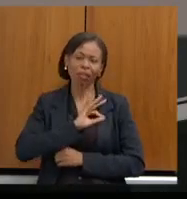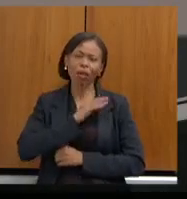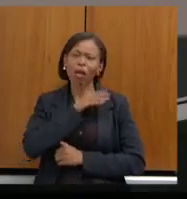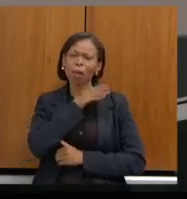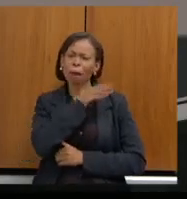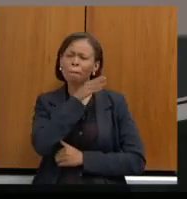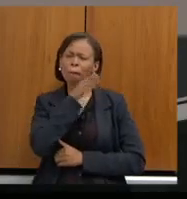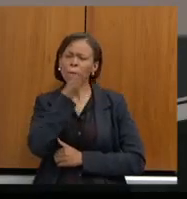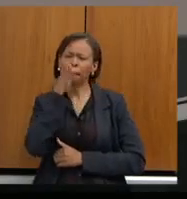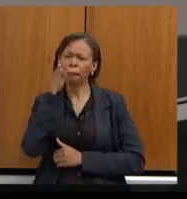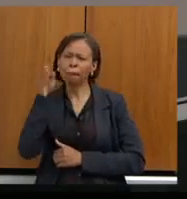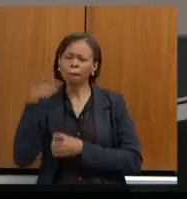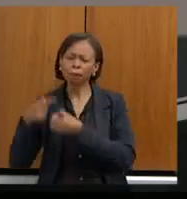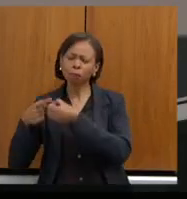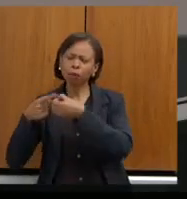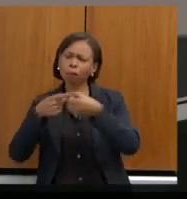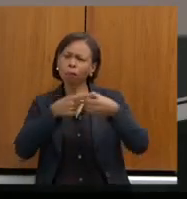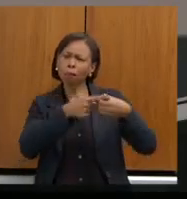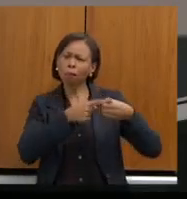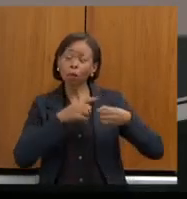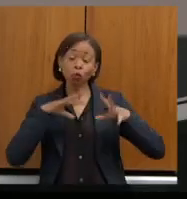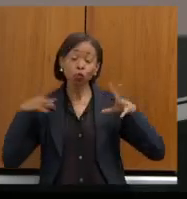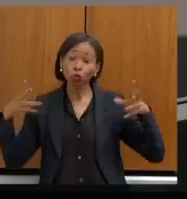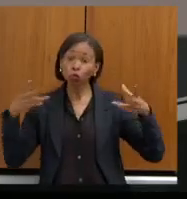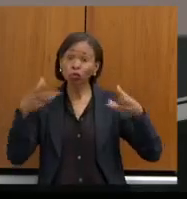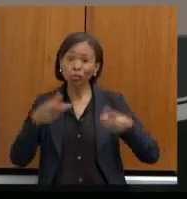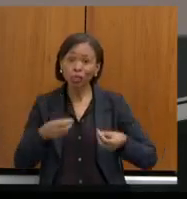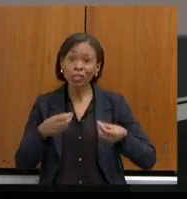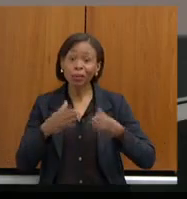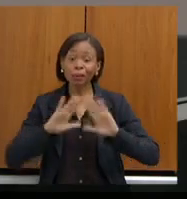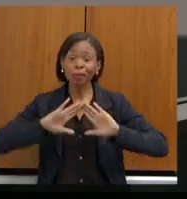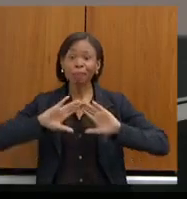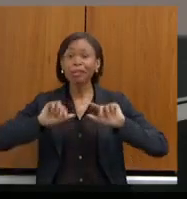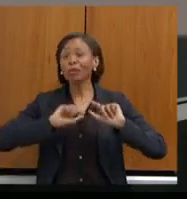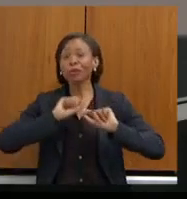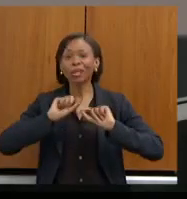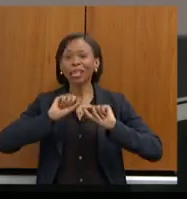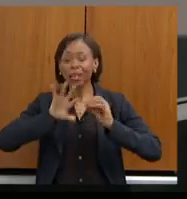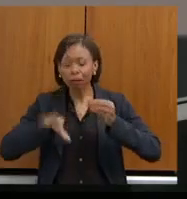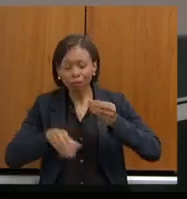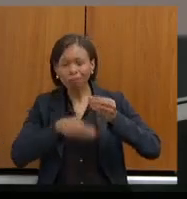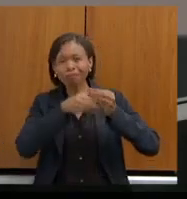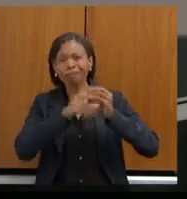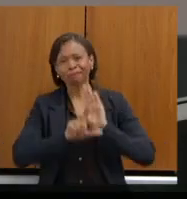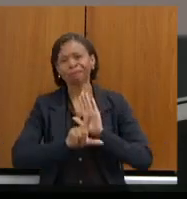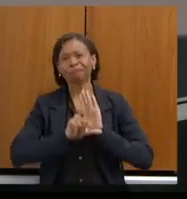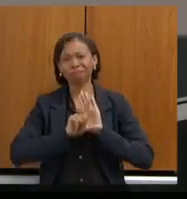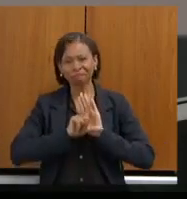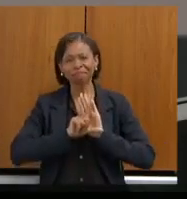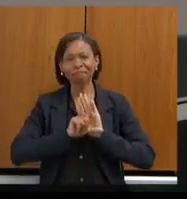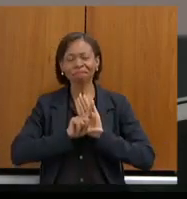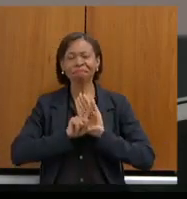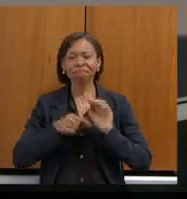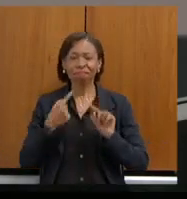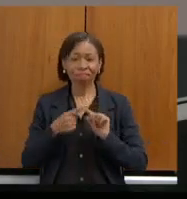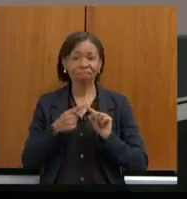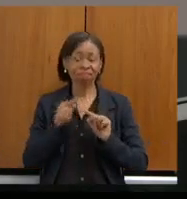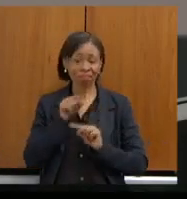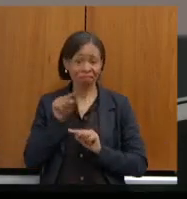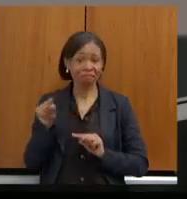em que a turma que estava lá não pediu alguma emendas entendeu então eles estão cumprir muito bem